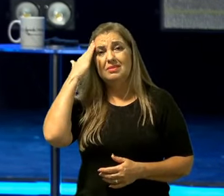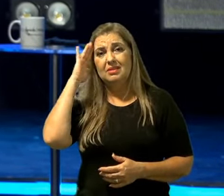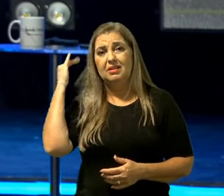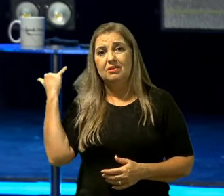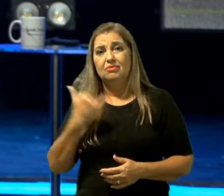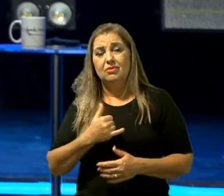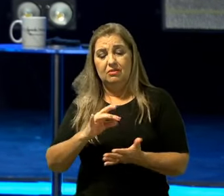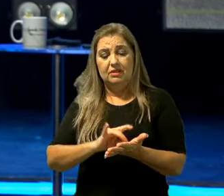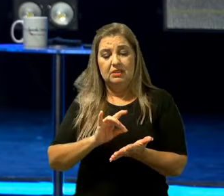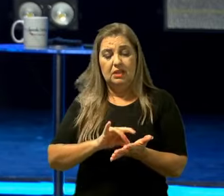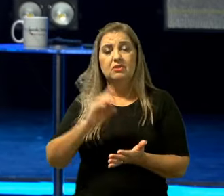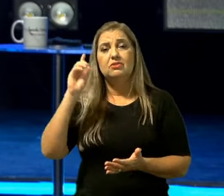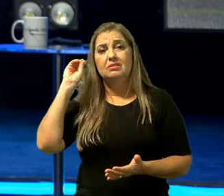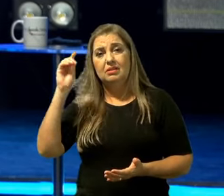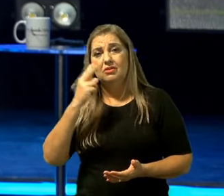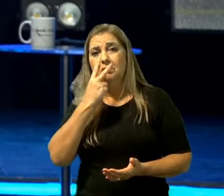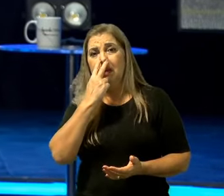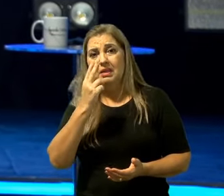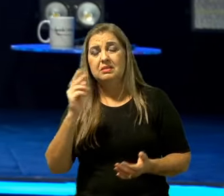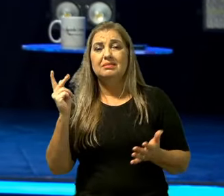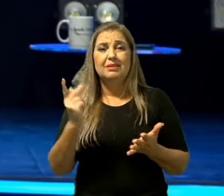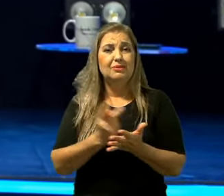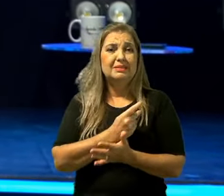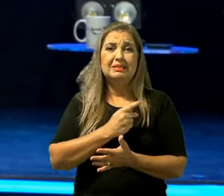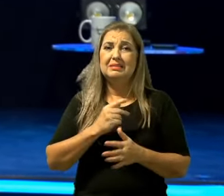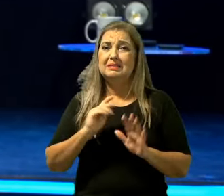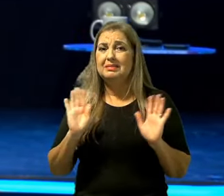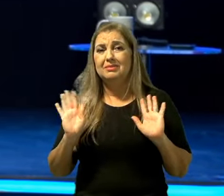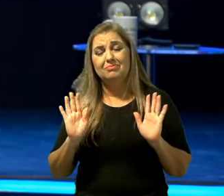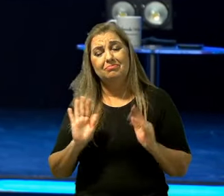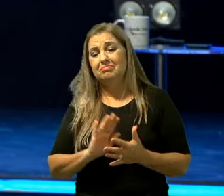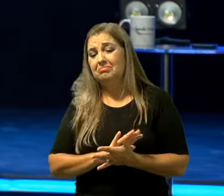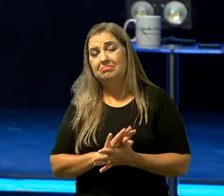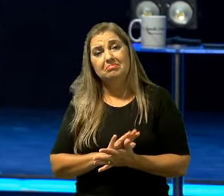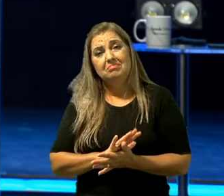ouvi de Deus, e parece que o que está acontecendo aqui